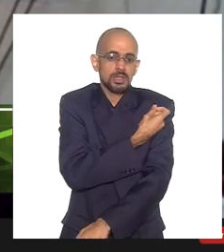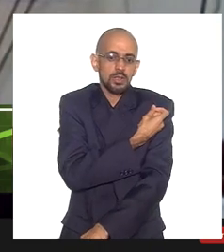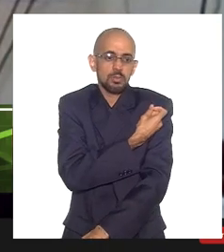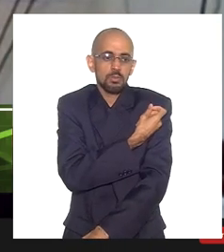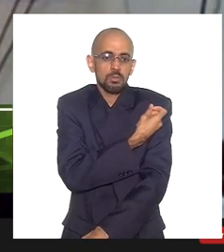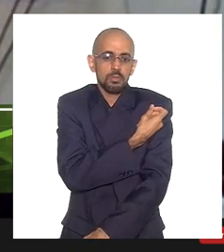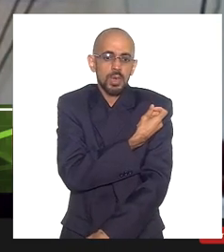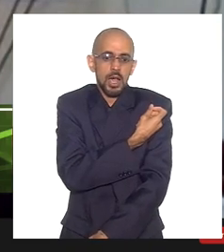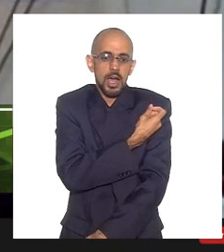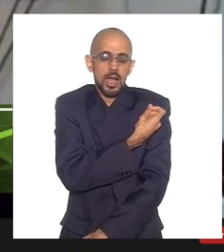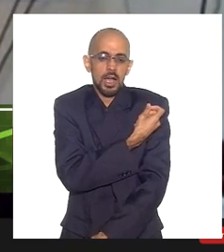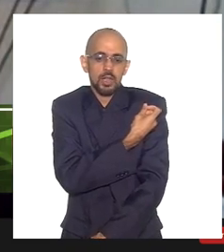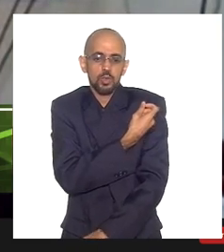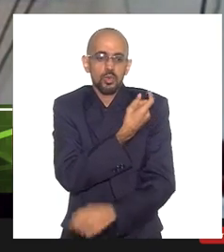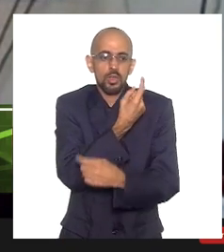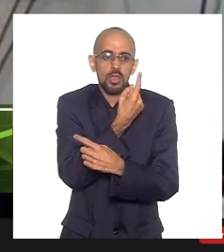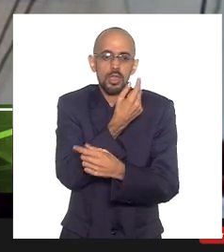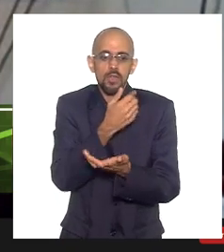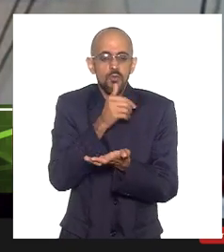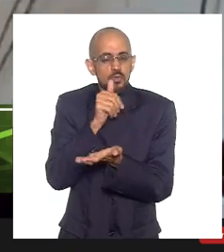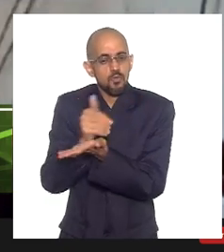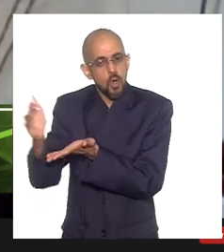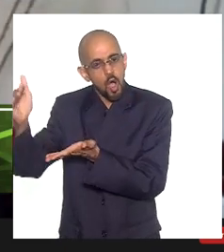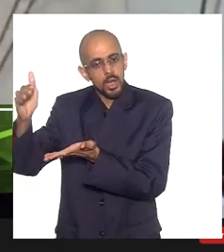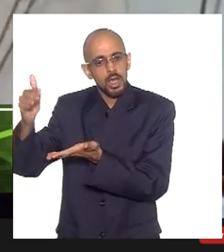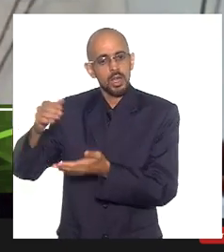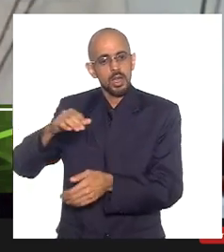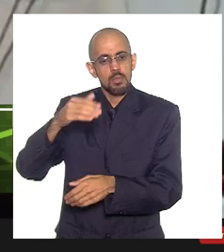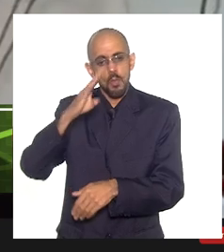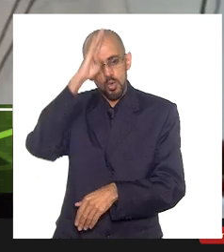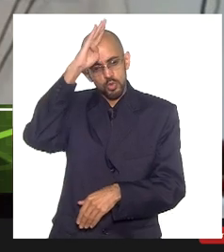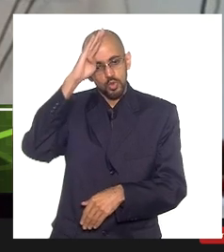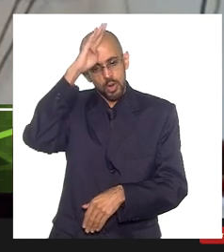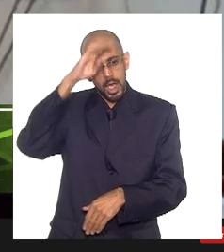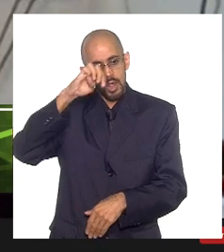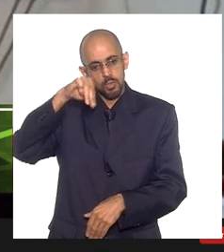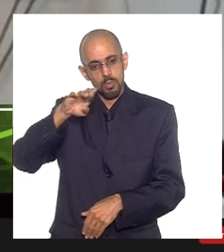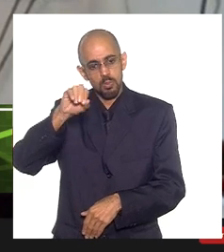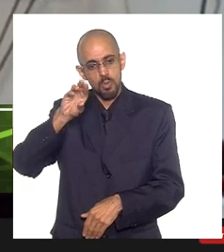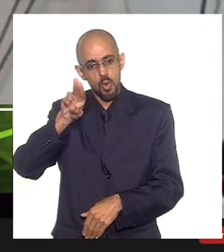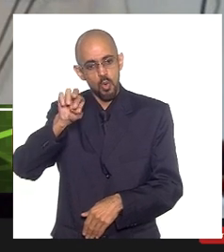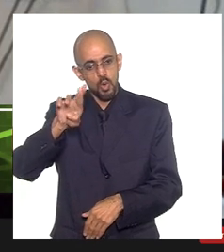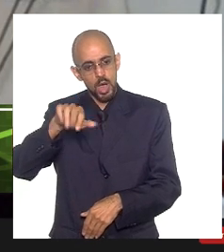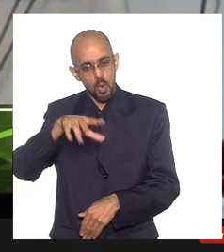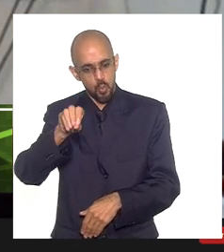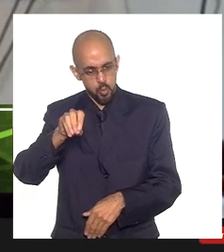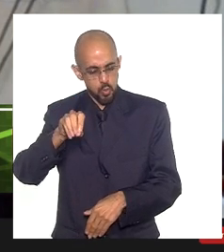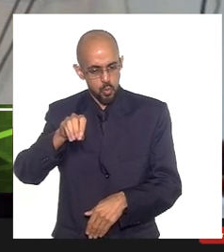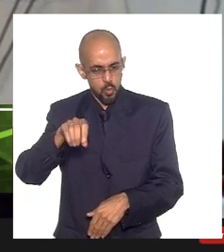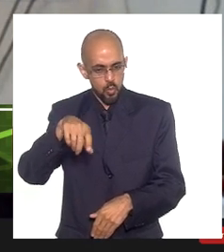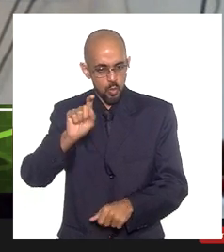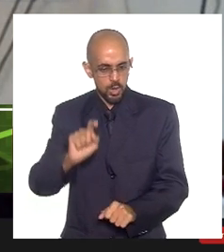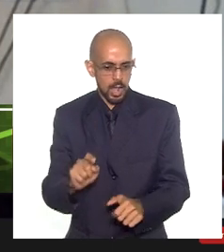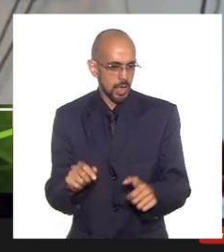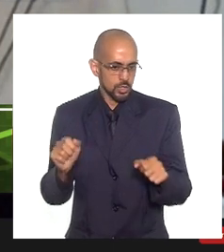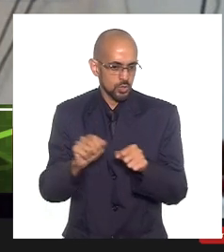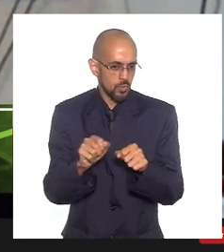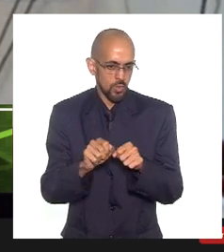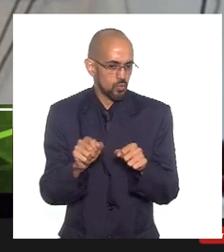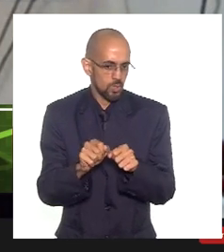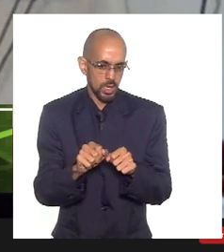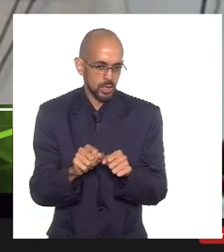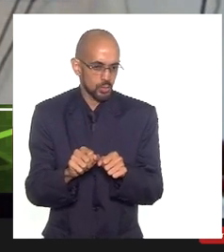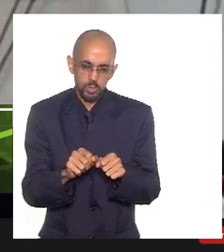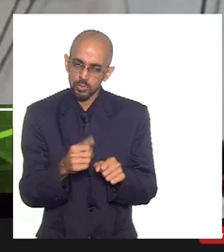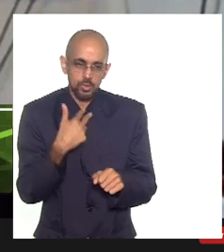do serviço público fora Bolsonaro e Mourão houve uma depredação houve intimidação inclusive de seguranças isso